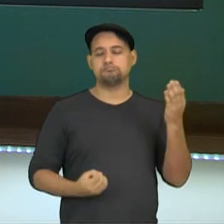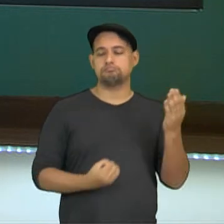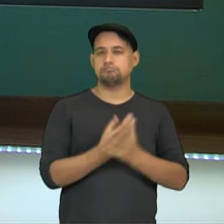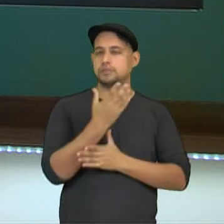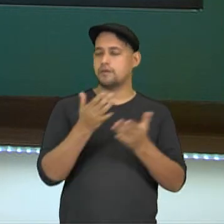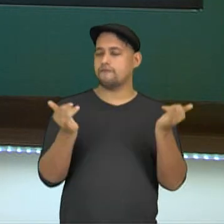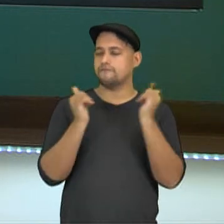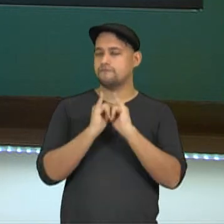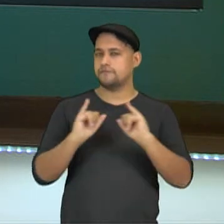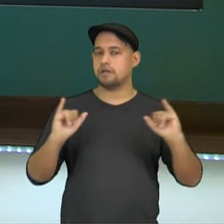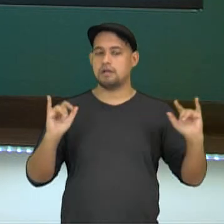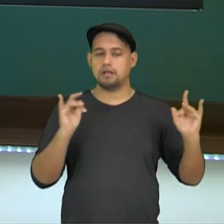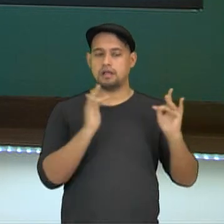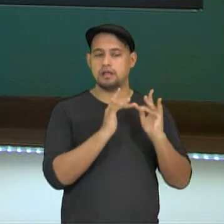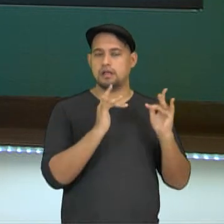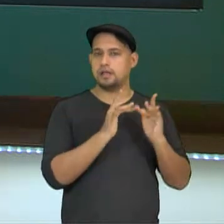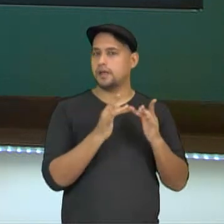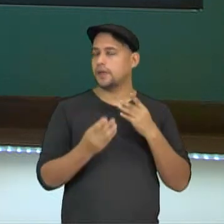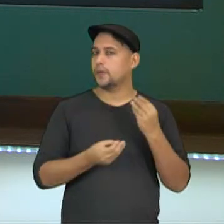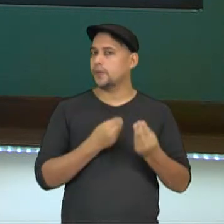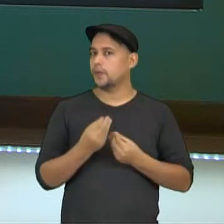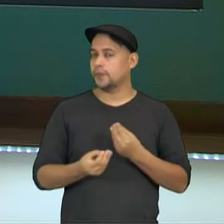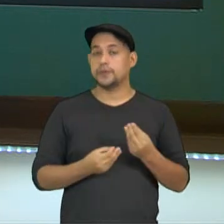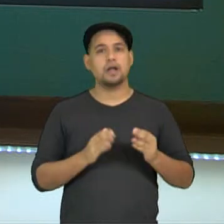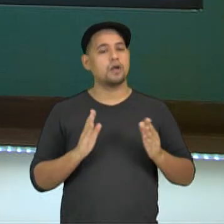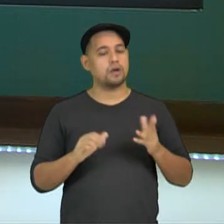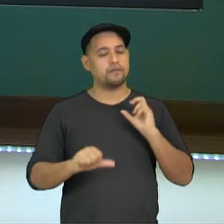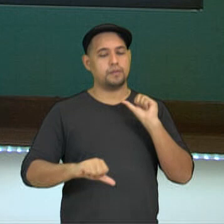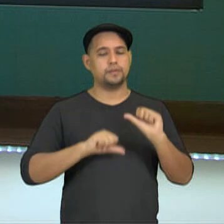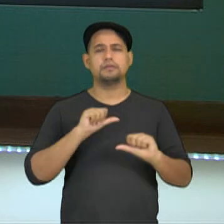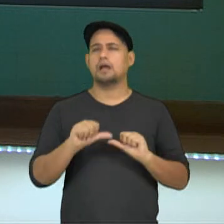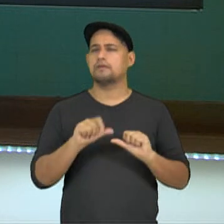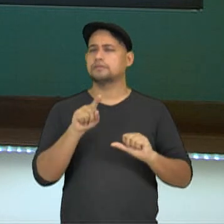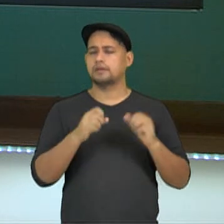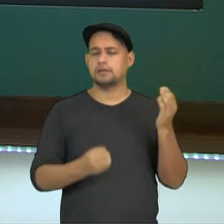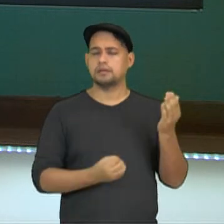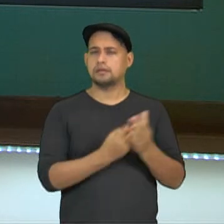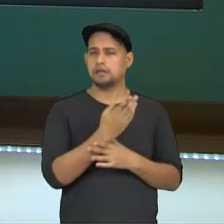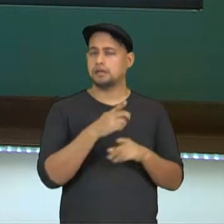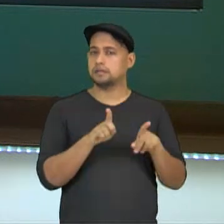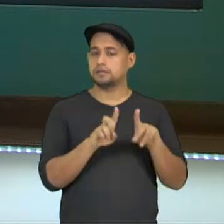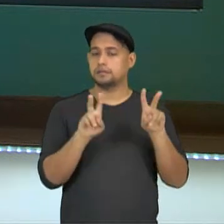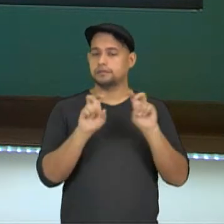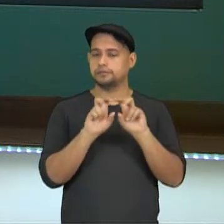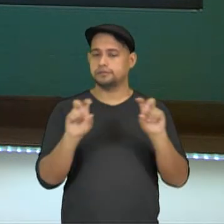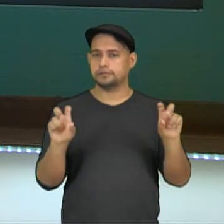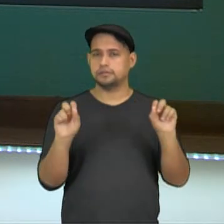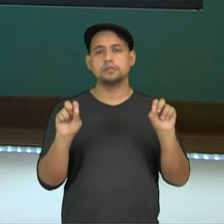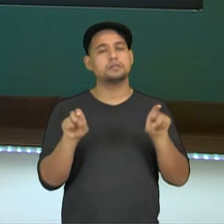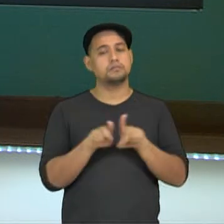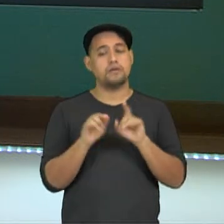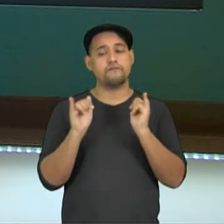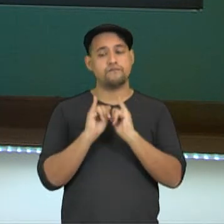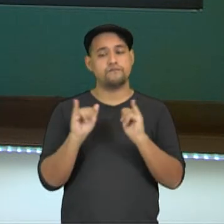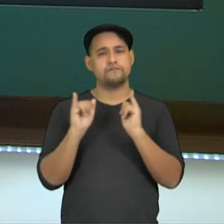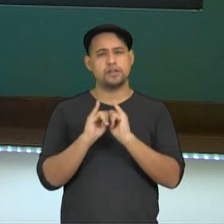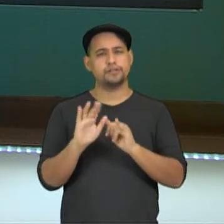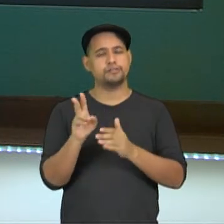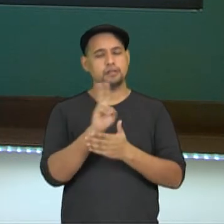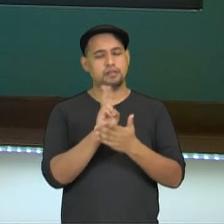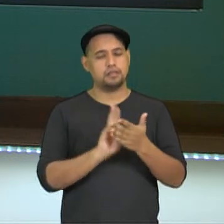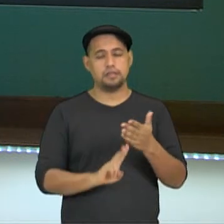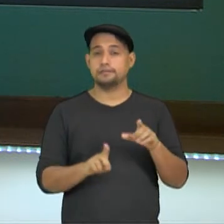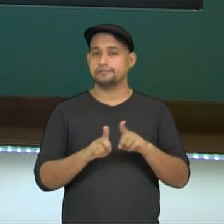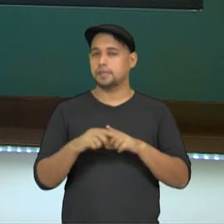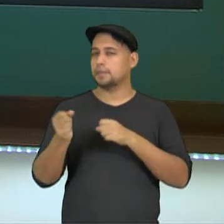uma notícia relacionada. Então, agora a gente vai inverter aqui. Você vai criar um título para uma notícia. Nós lemos o título